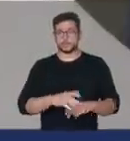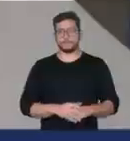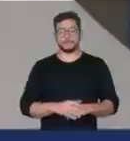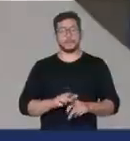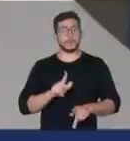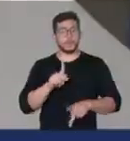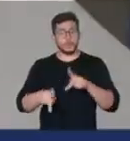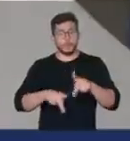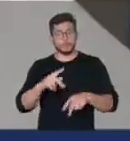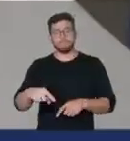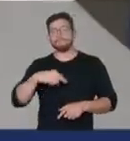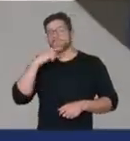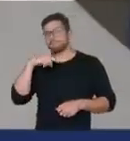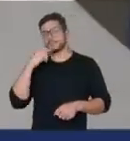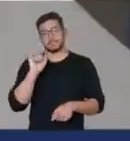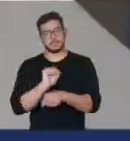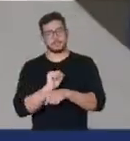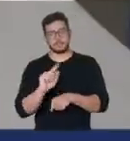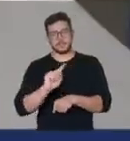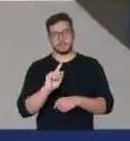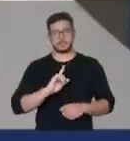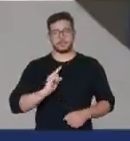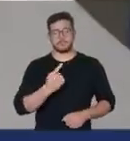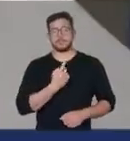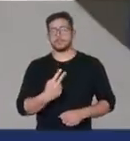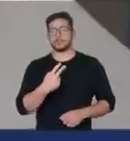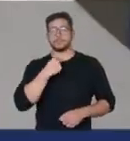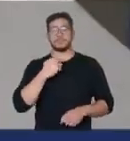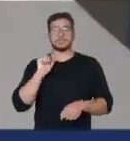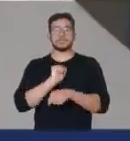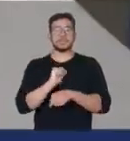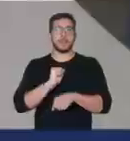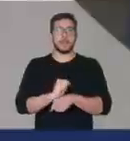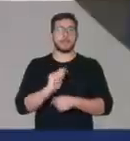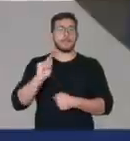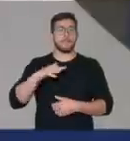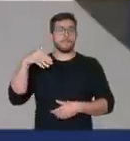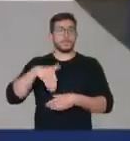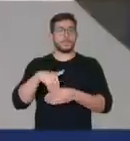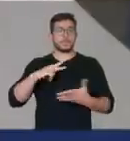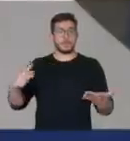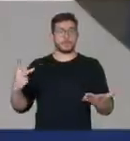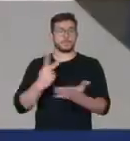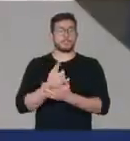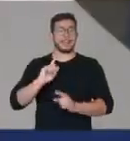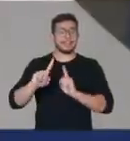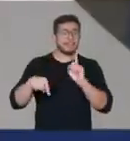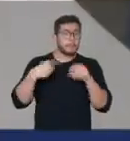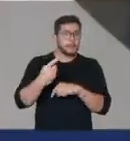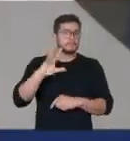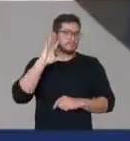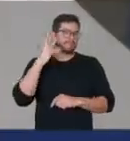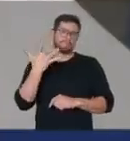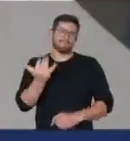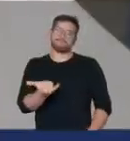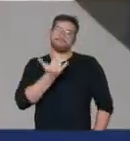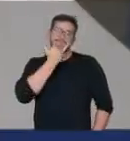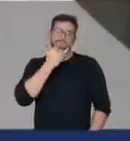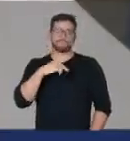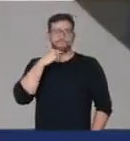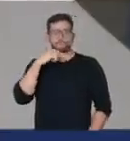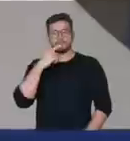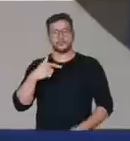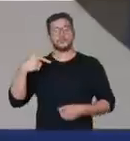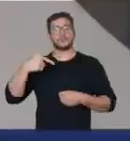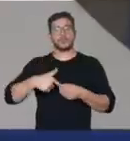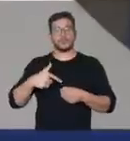não pode mais esperar. Não podemos mais esperar esse processo eleitoral acontecer para poder tomar algumas medidas. O combustível